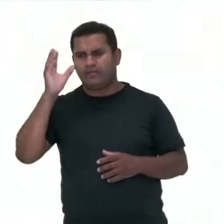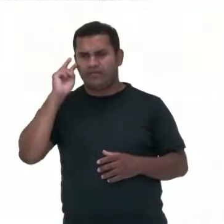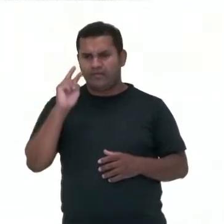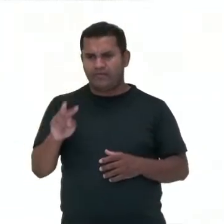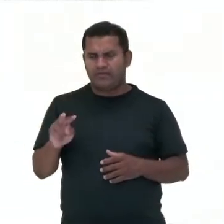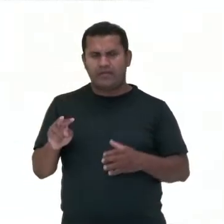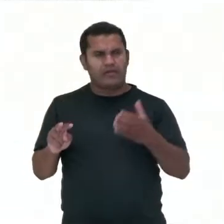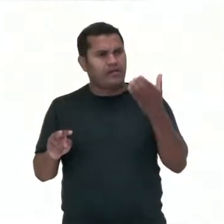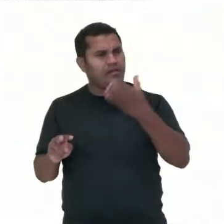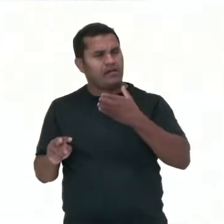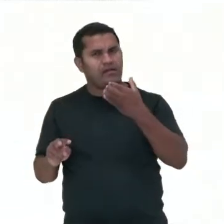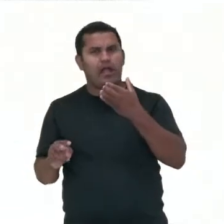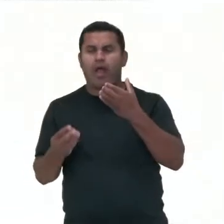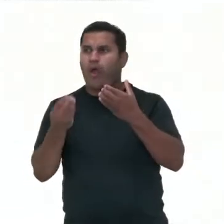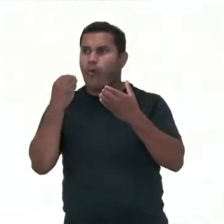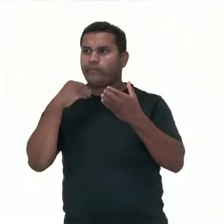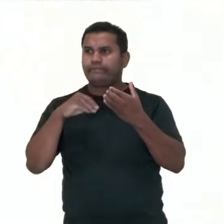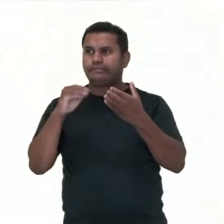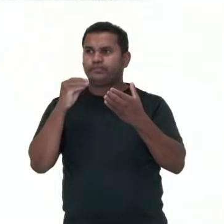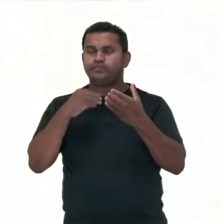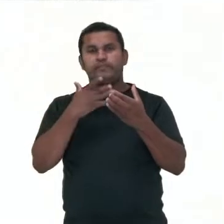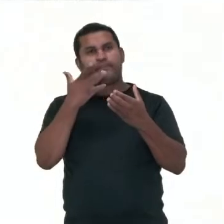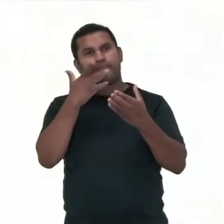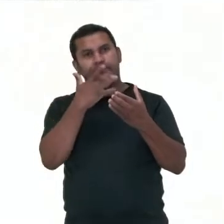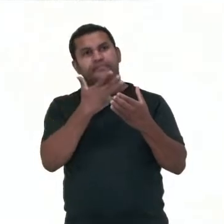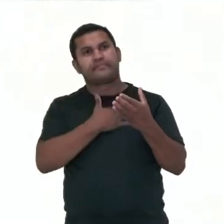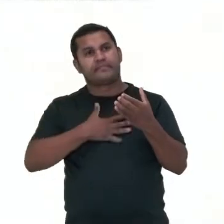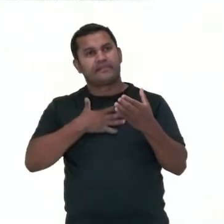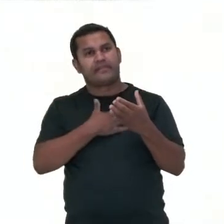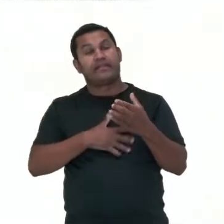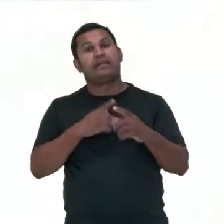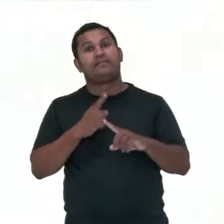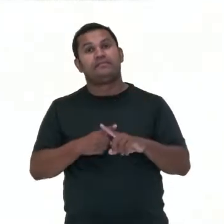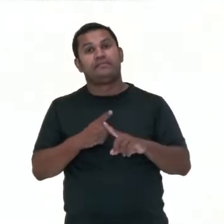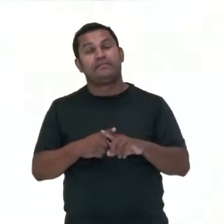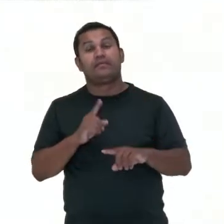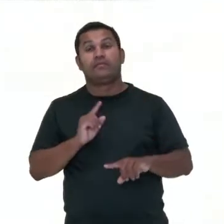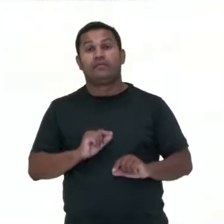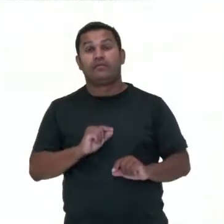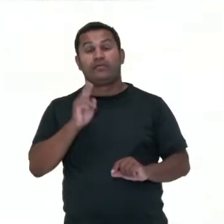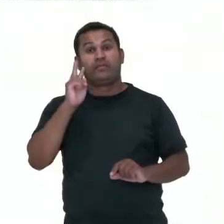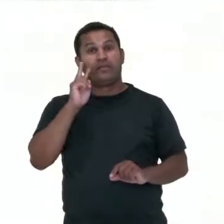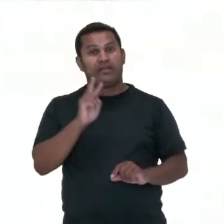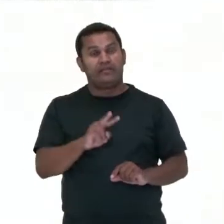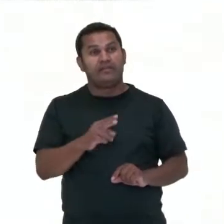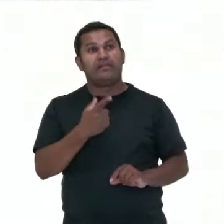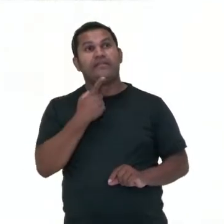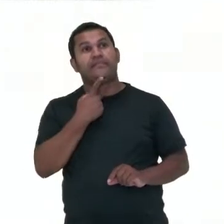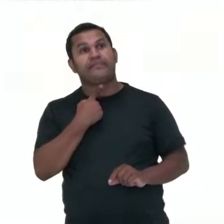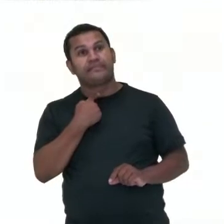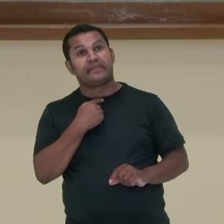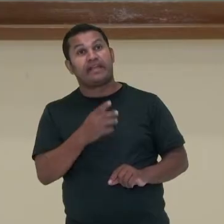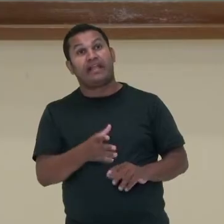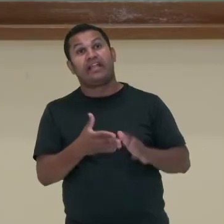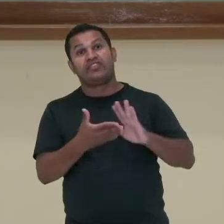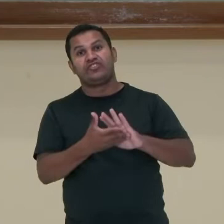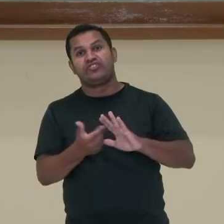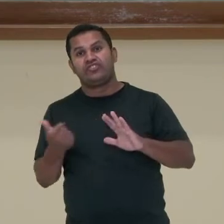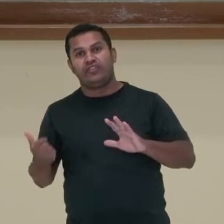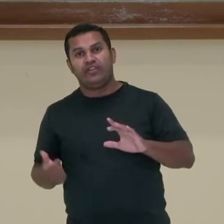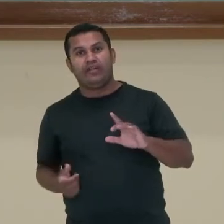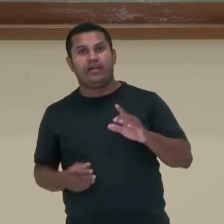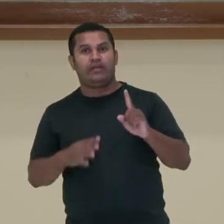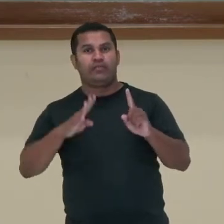gosto da maçã? Não, sabe, mas se você cortar um pedaço da maçã, provável, você vai saber qual o gosto. Então, isso vai fazer ciência. Ela vai tirar de lado os mitos e vai trazer